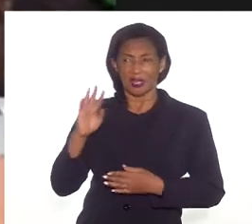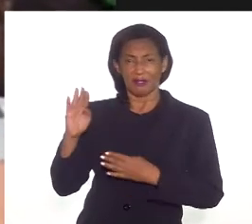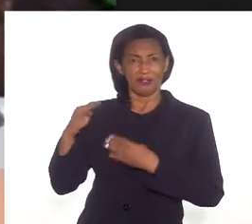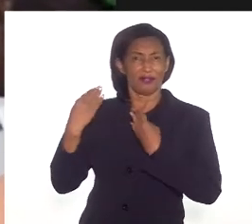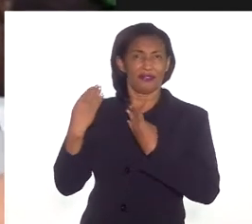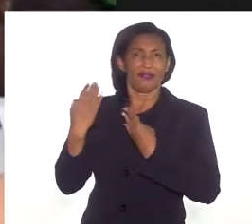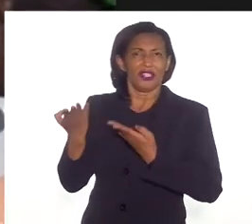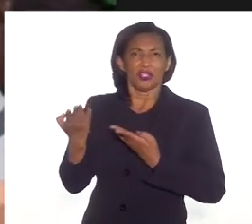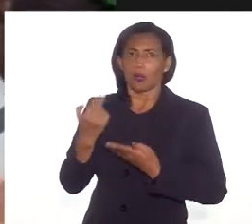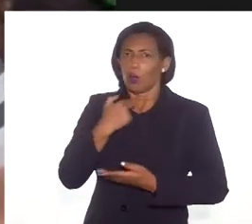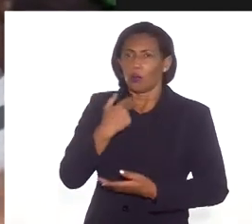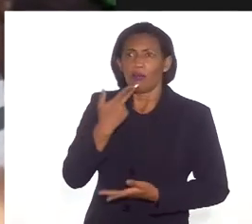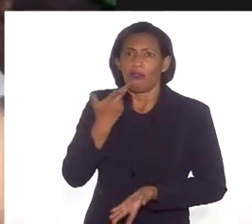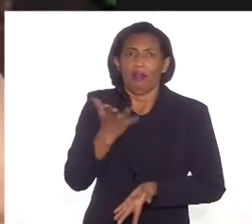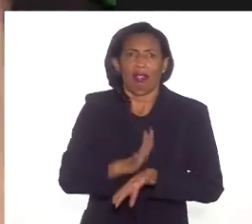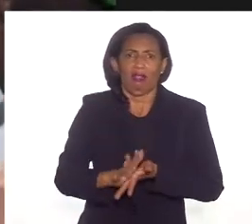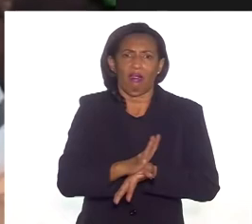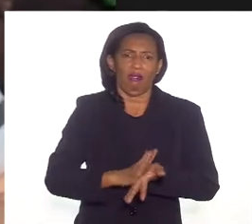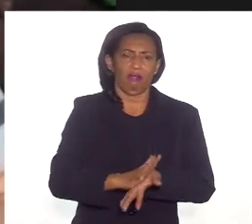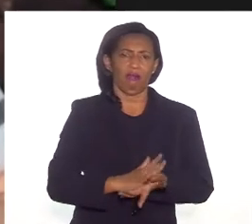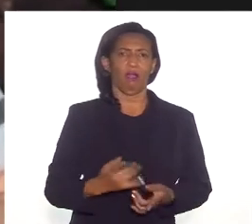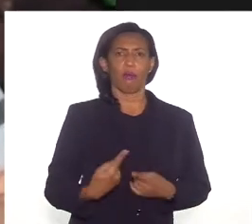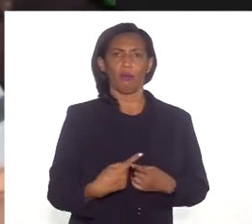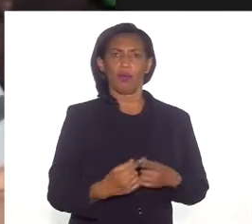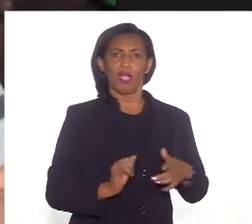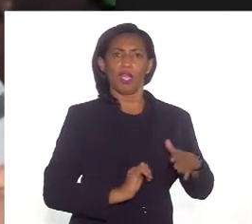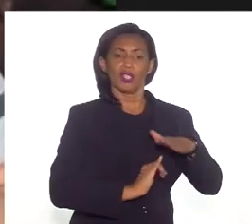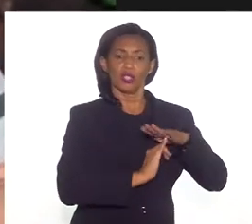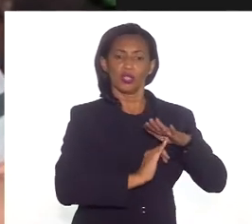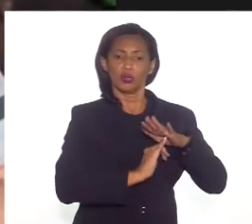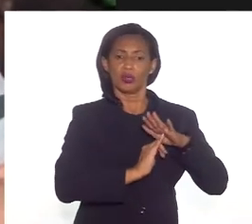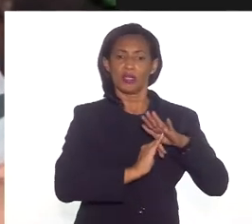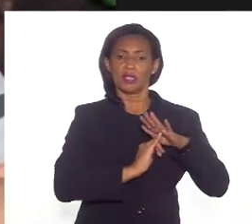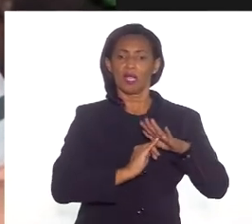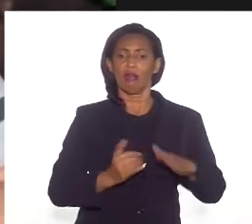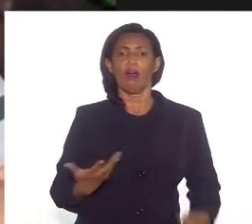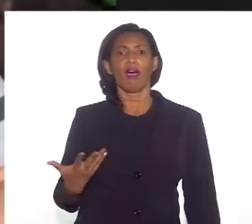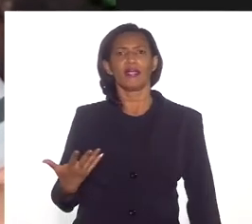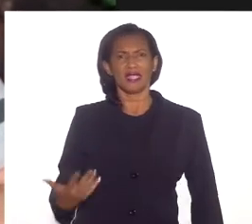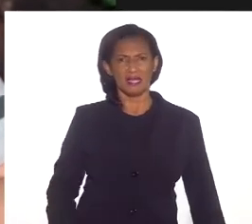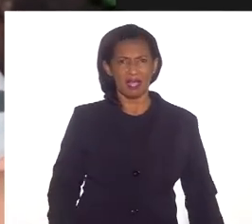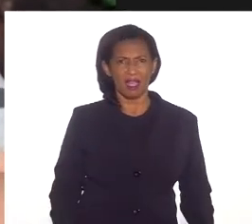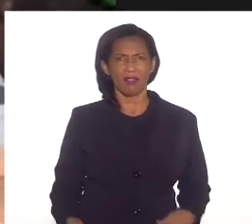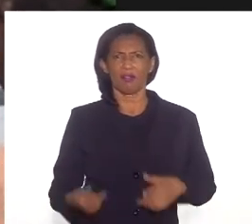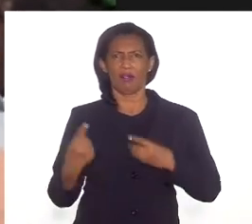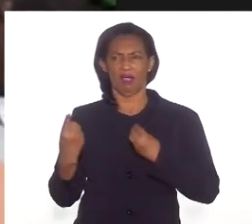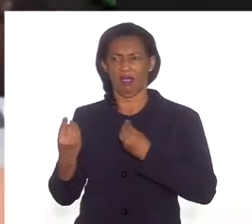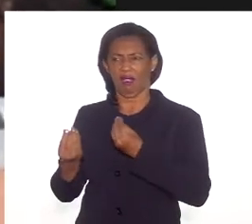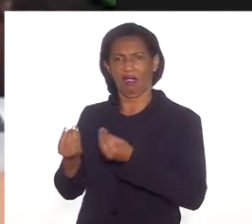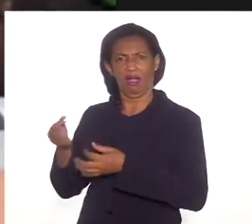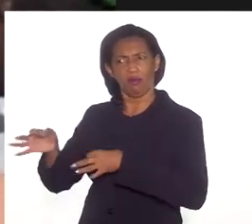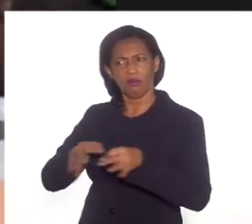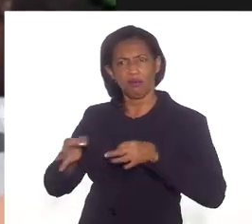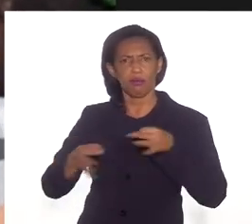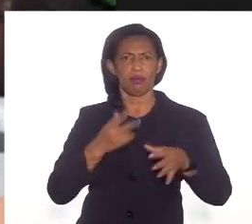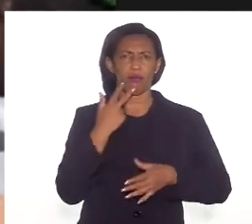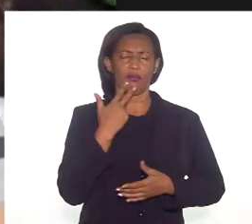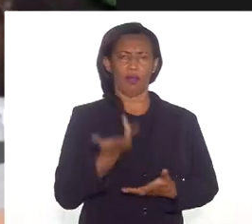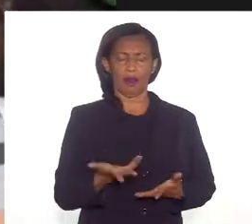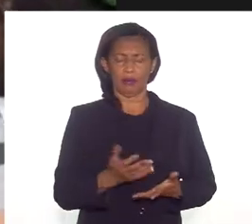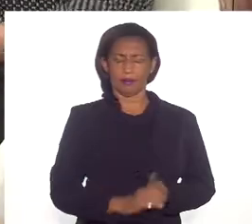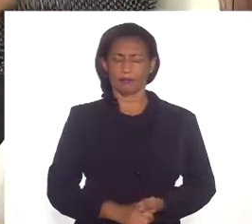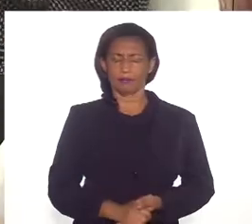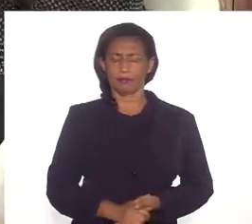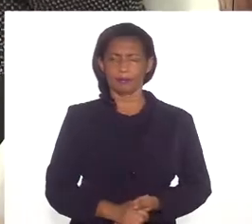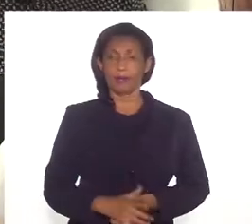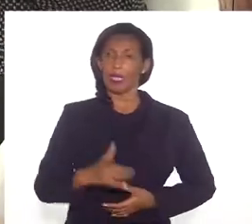E a gente não podia reagir porque a instituição estava a favor desse tipo de comportamento, dos nossos colegas.